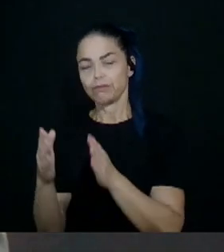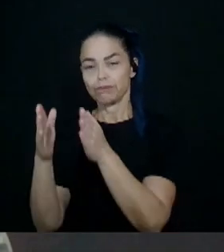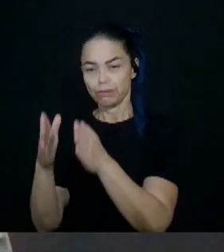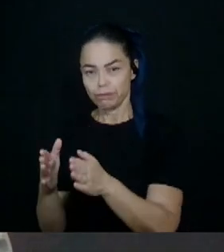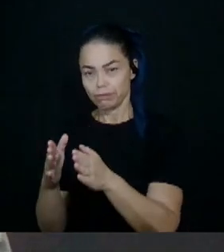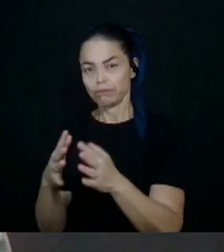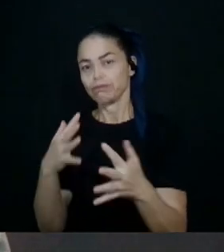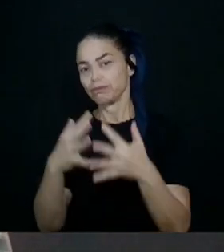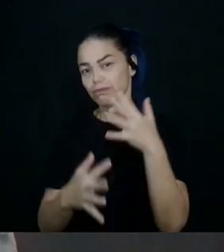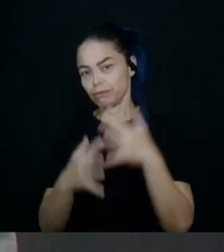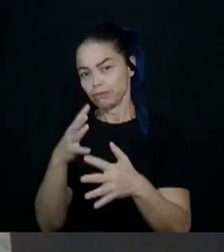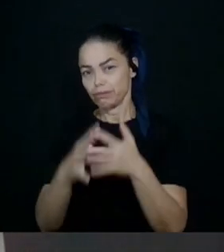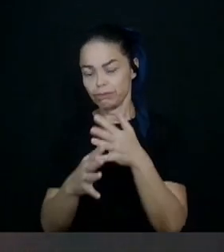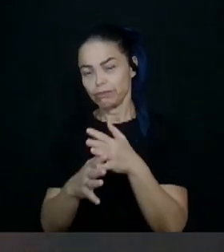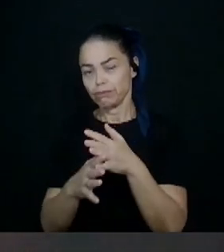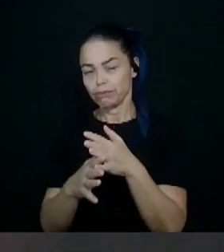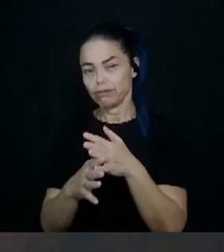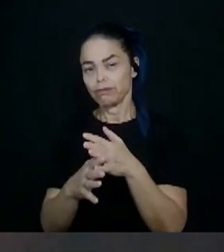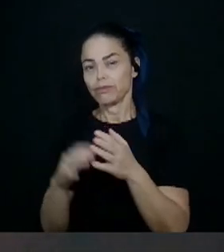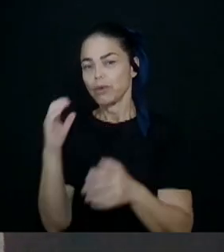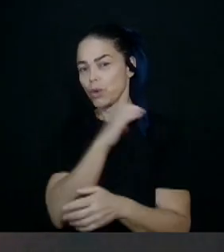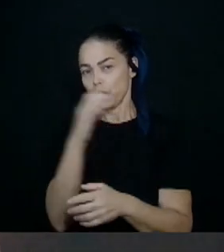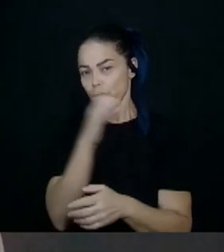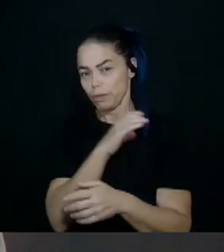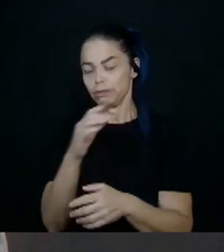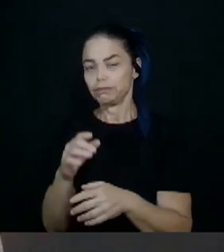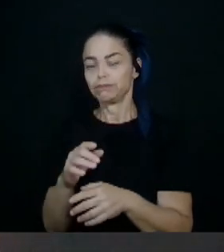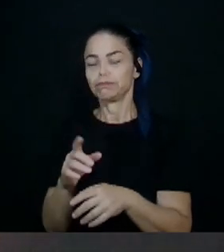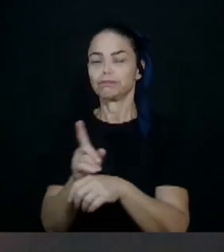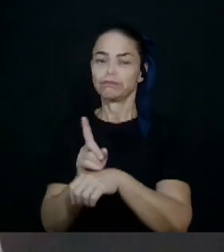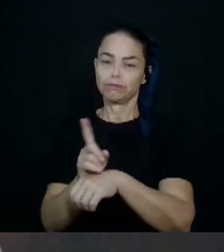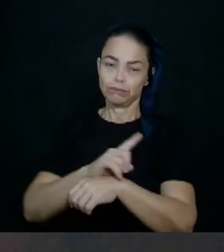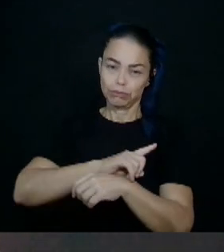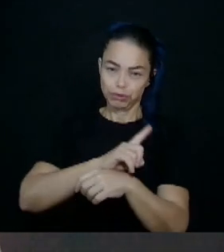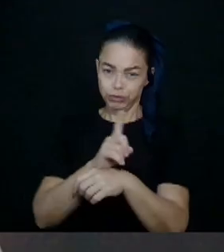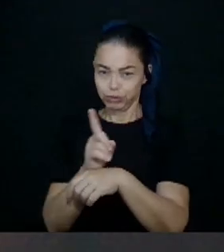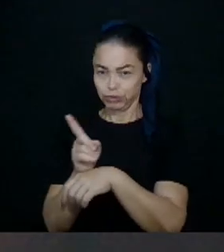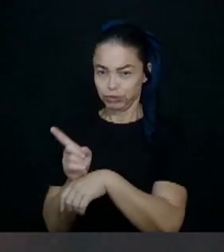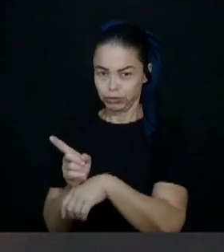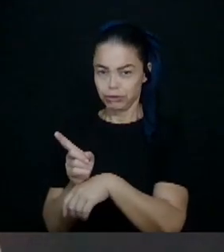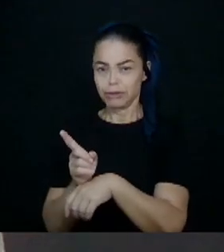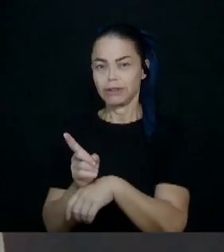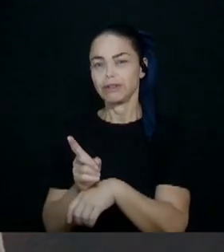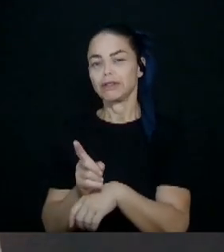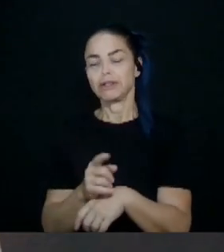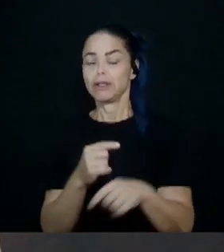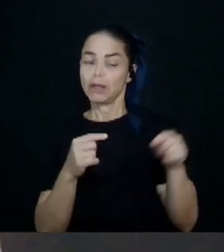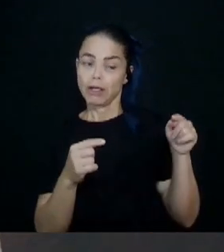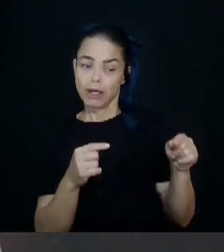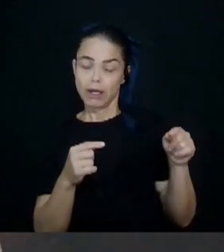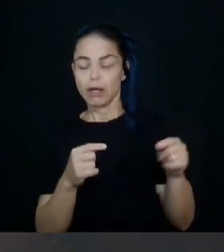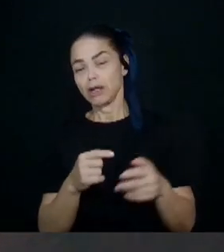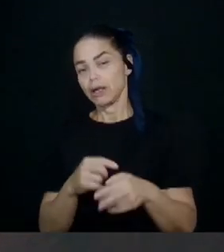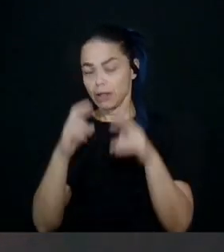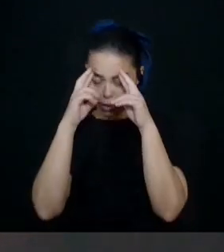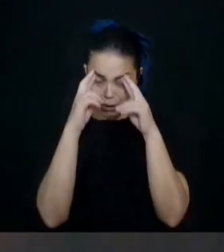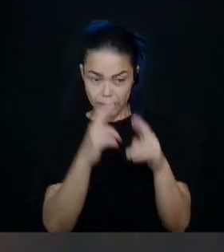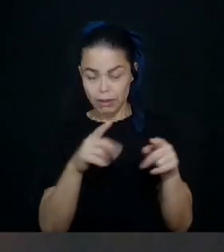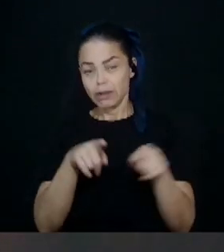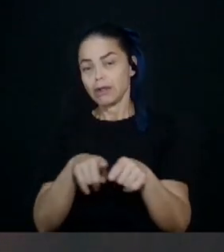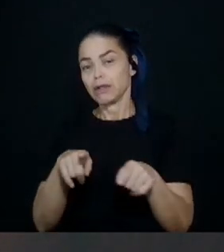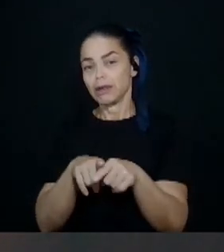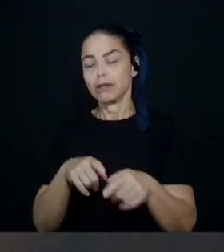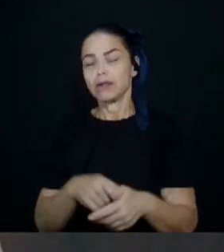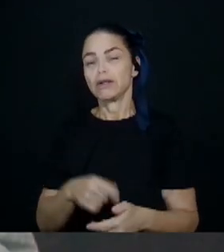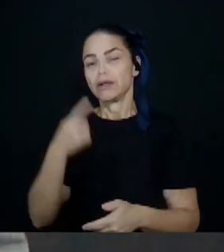atrapalhe quem está vindo mais. Exato. Se ele está acima da velocidade, é ele, não é você. Então tenha um respeito nisso também. Certo. Foi até